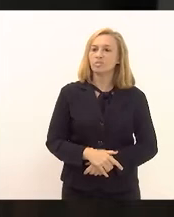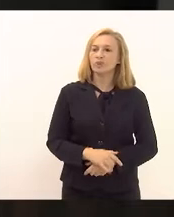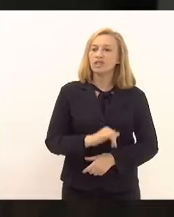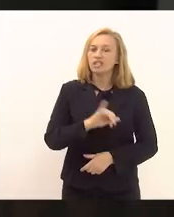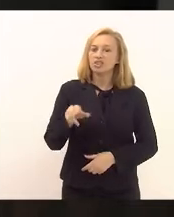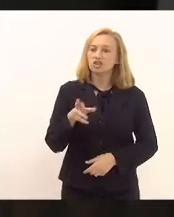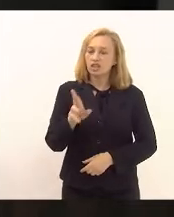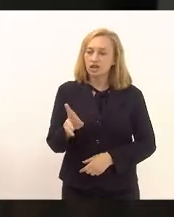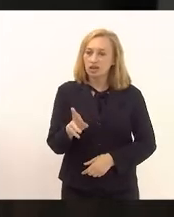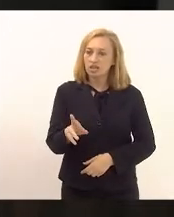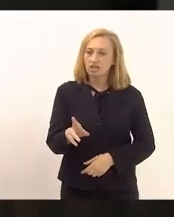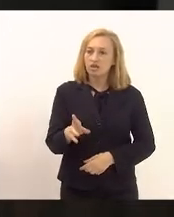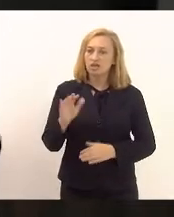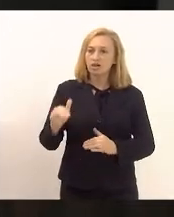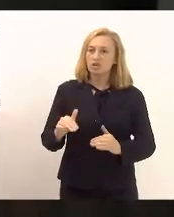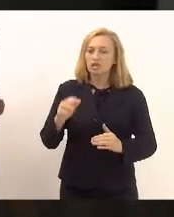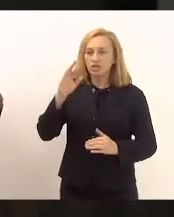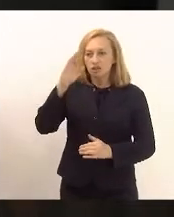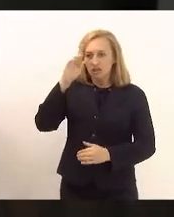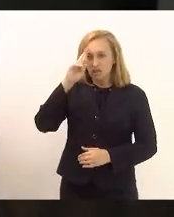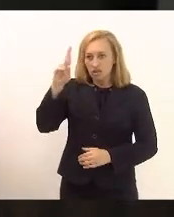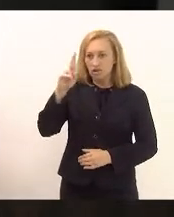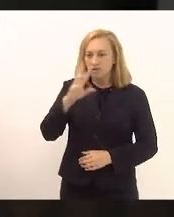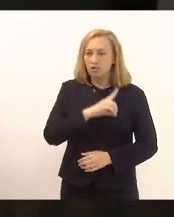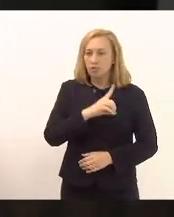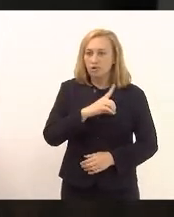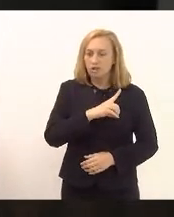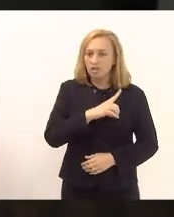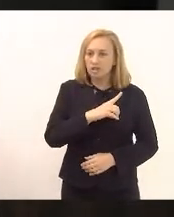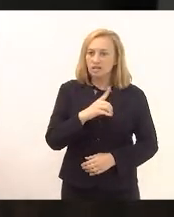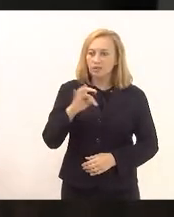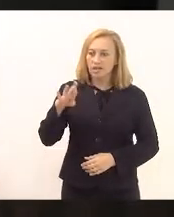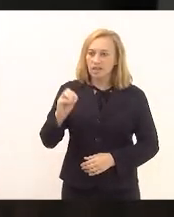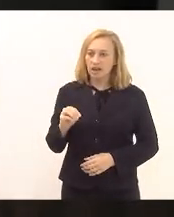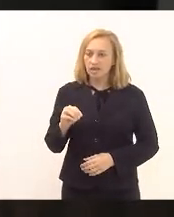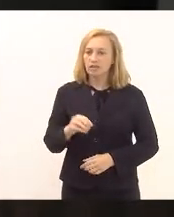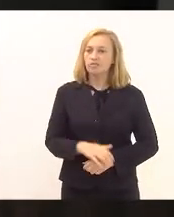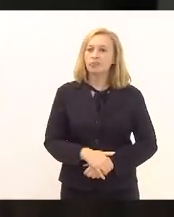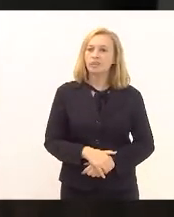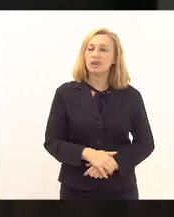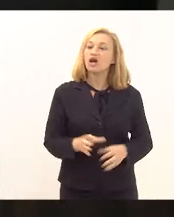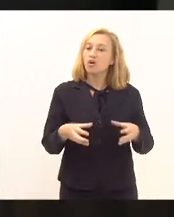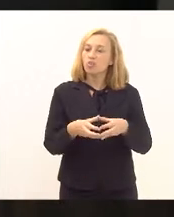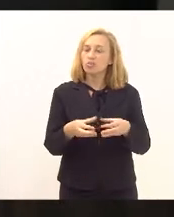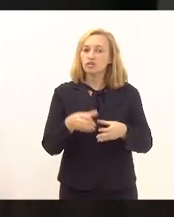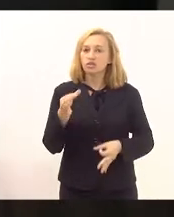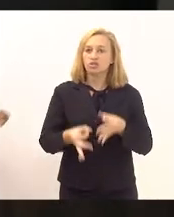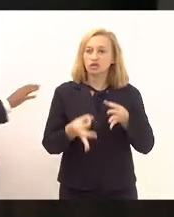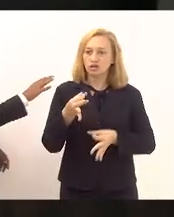Jari Oliveira, Subtenente Bernardo e Márcio Canella. Pendendo de pareceres das Comissões